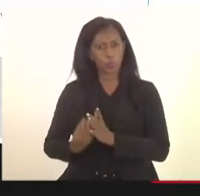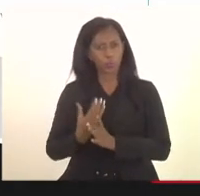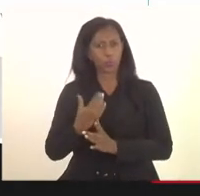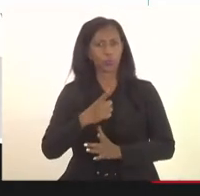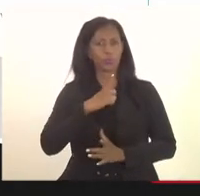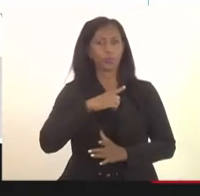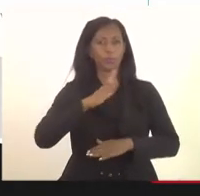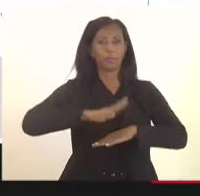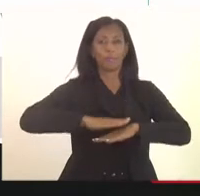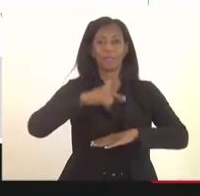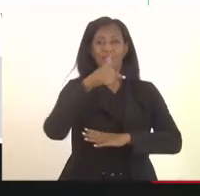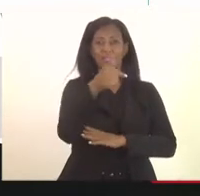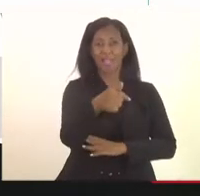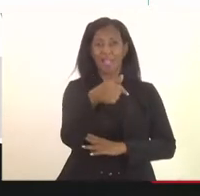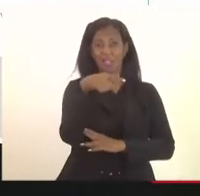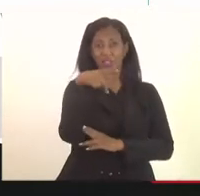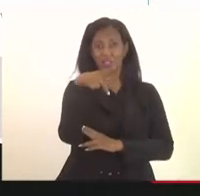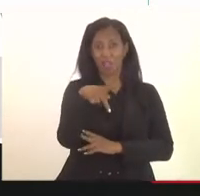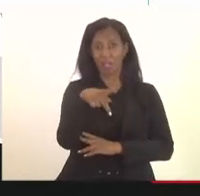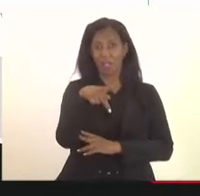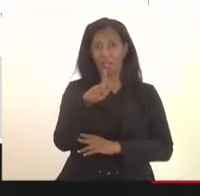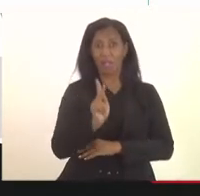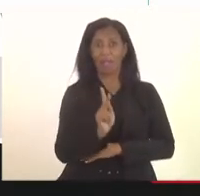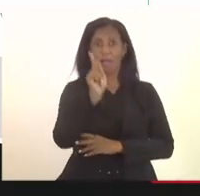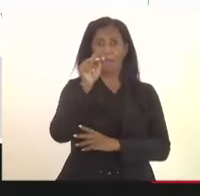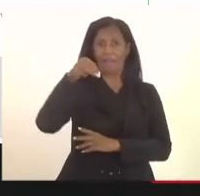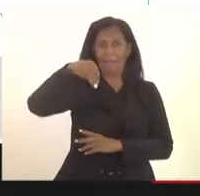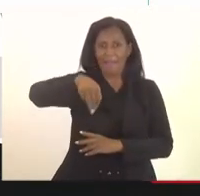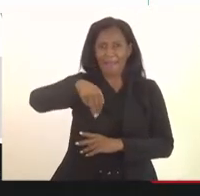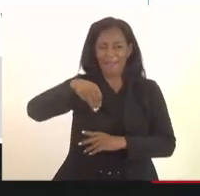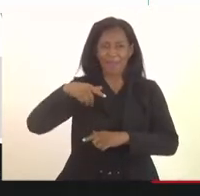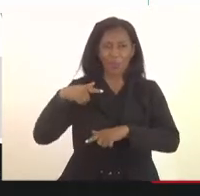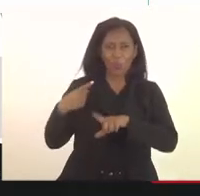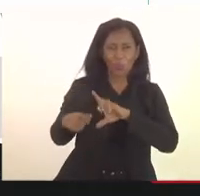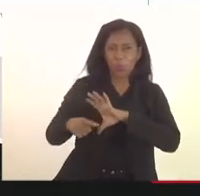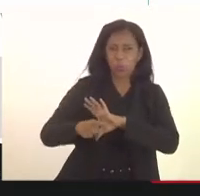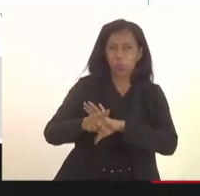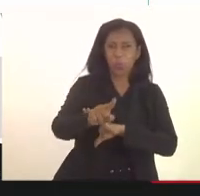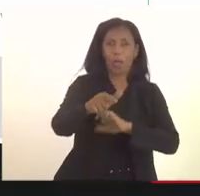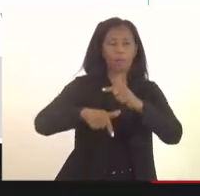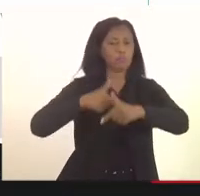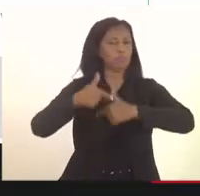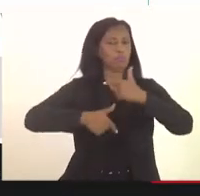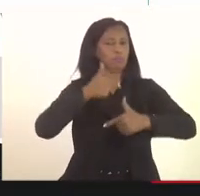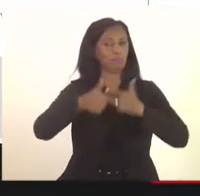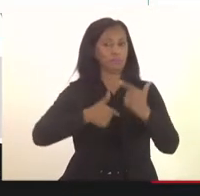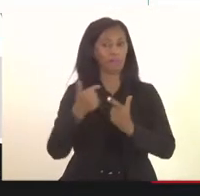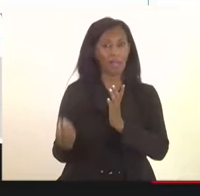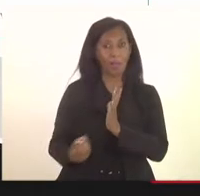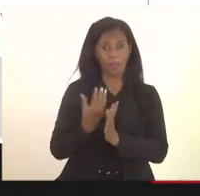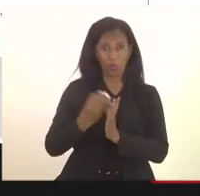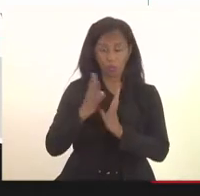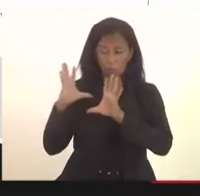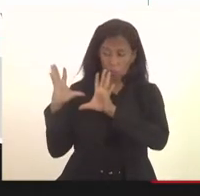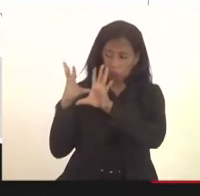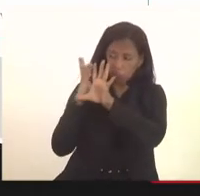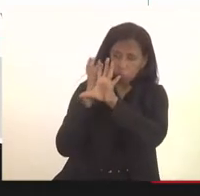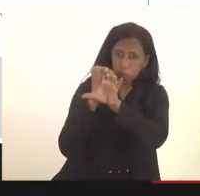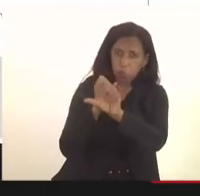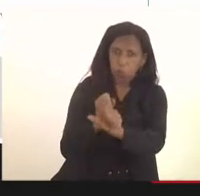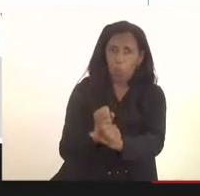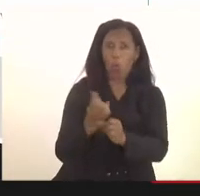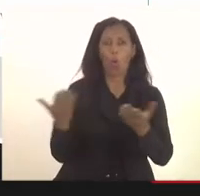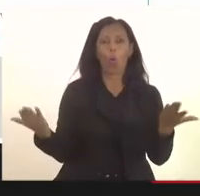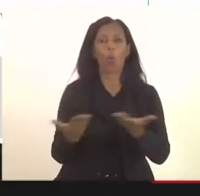operamos mais de 7 mil quilômetros de gasodutos, são 23 ativos offshore. A produção da Petronas total hoje está ao redor